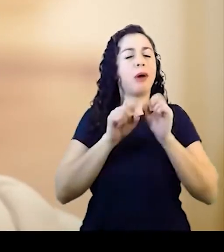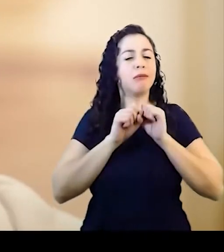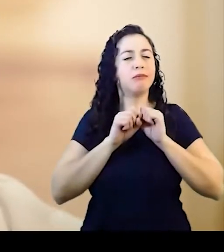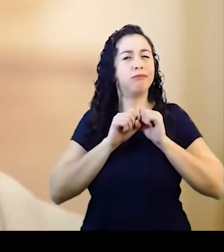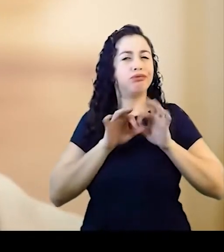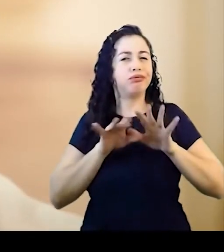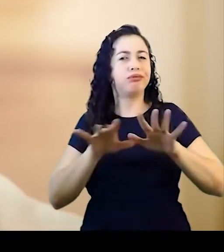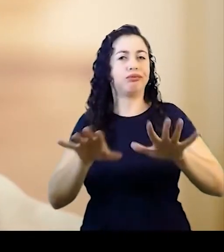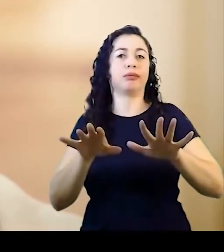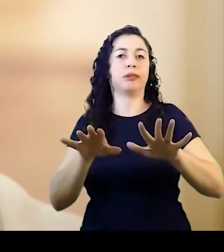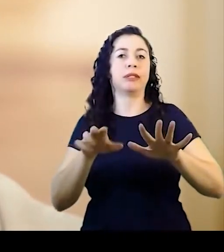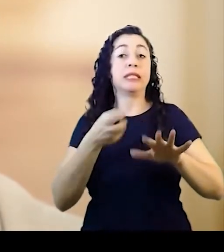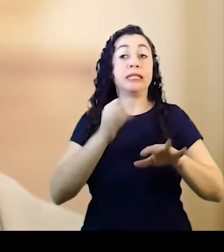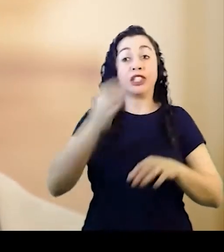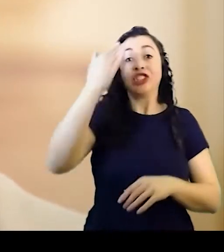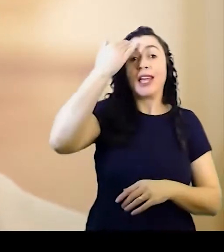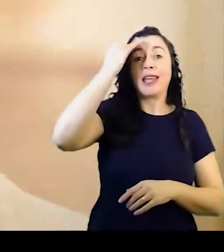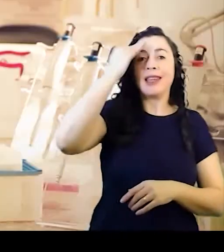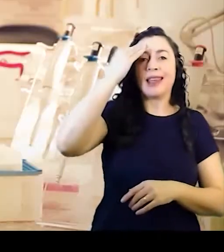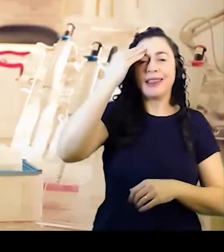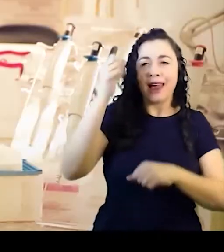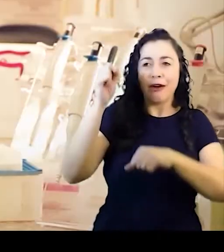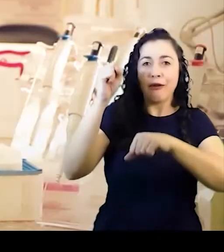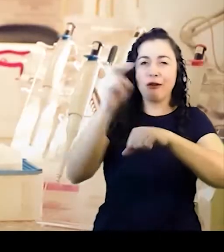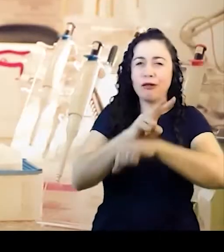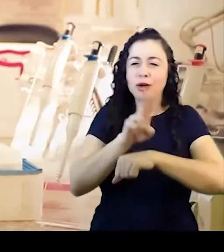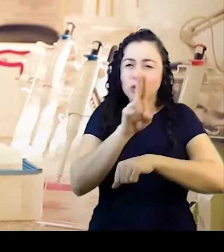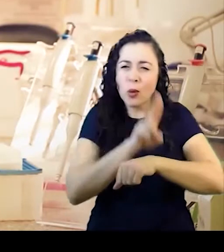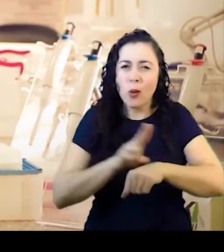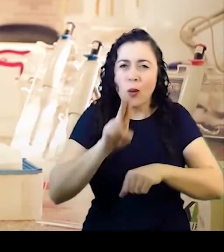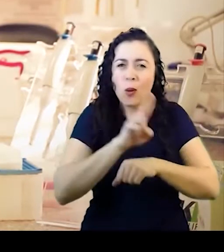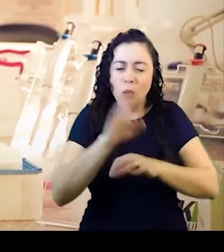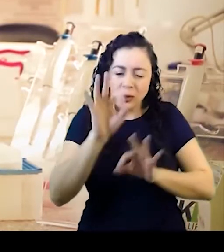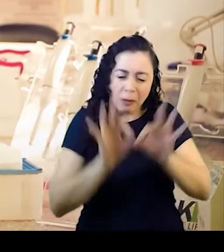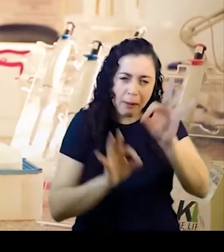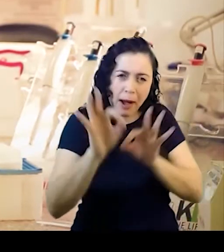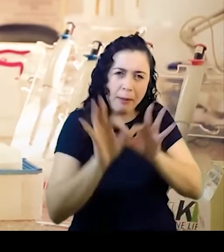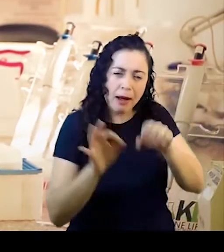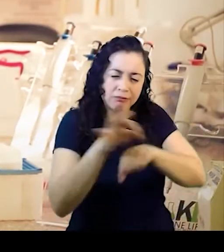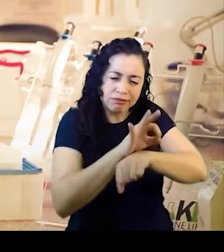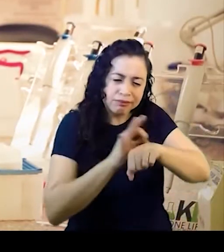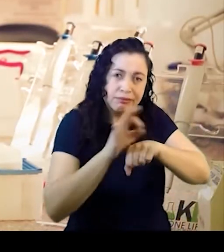que essas vias que sintetizam, que produzem essas moléculas,